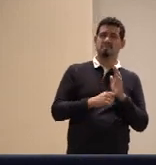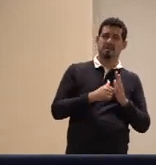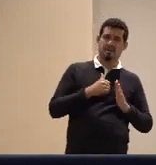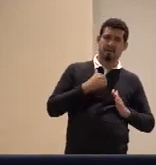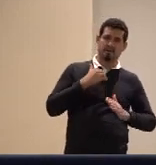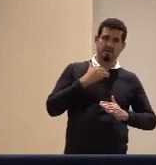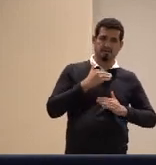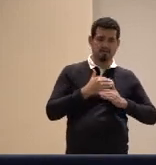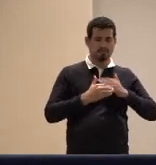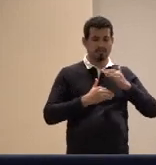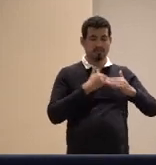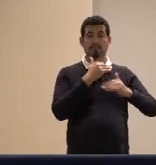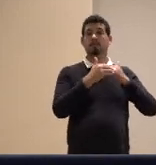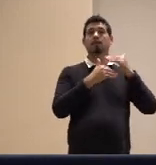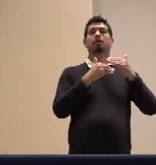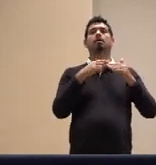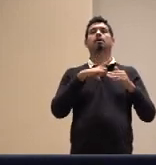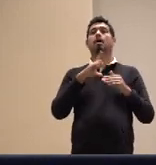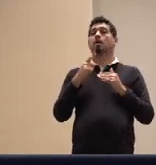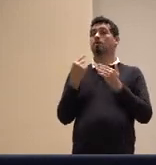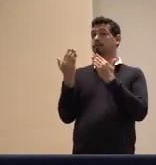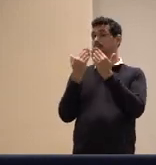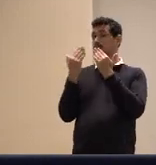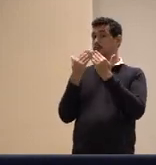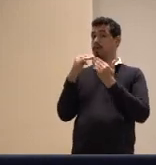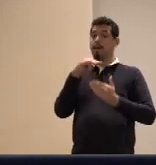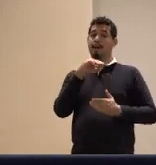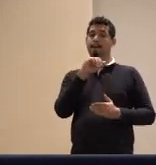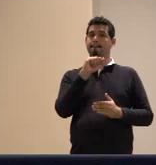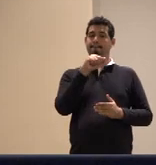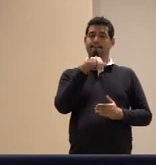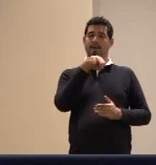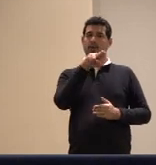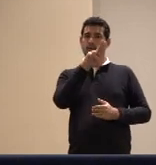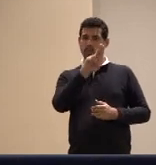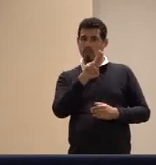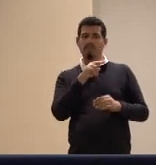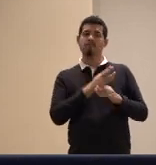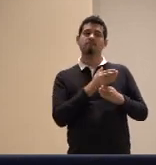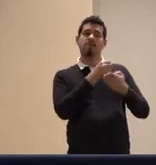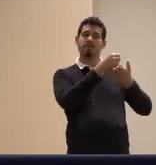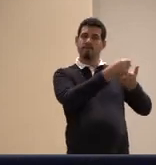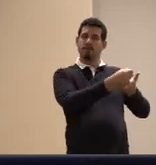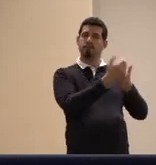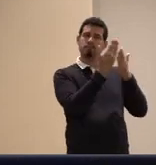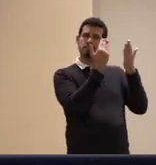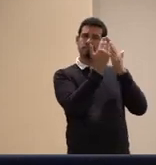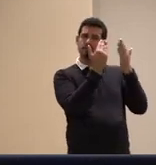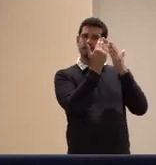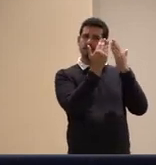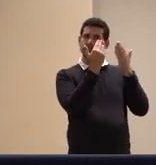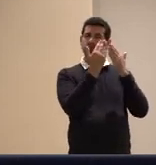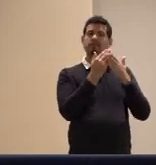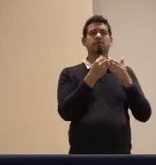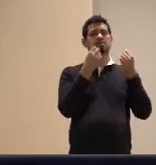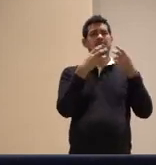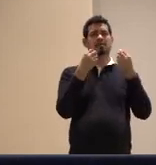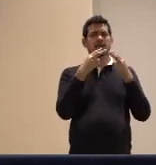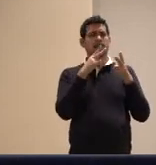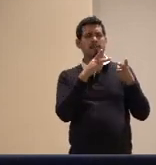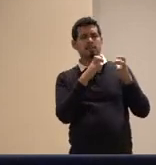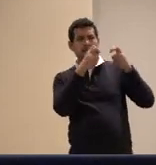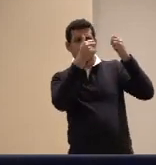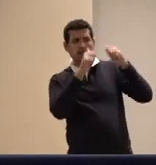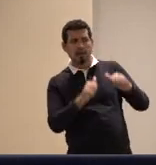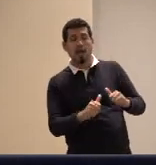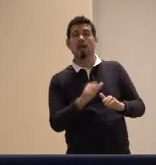feito, a Manu, a nossa psicóloga, foi que levou nos primeiros atendimentos ainda, ele foi diagnosticado com TOD e o psiquiatra na